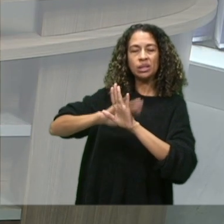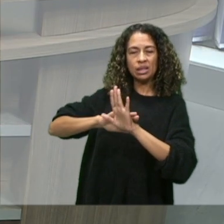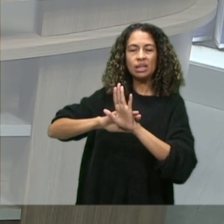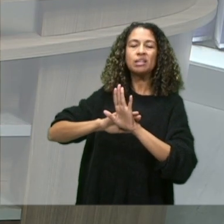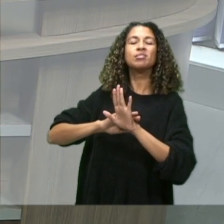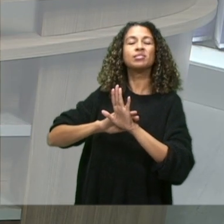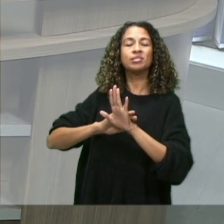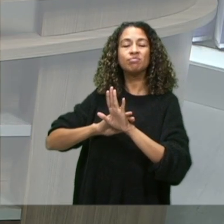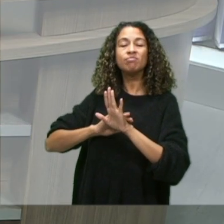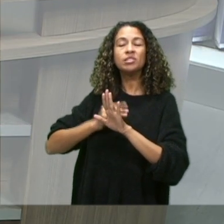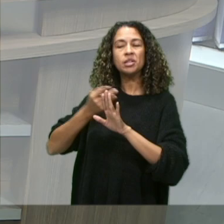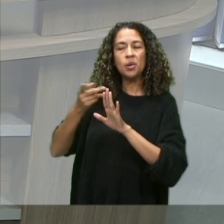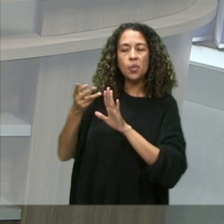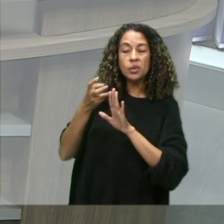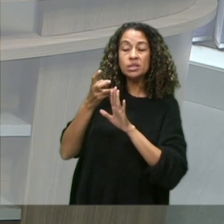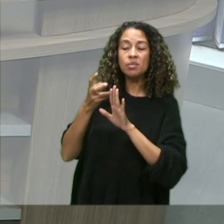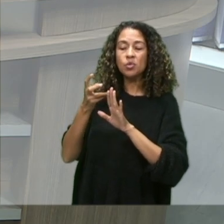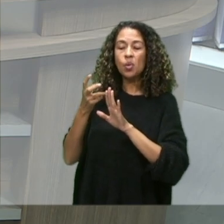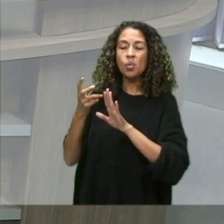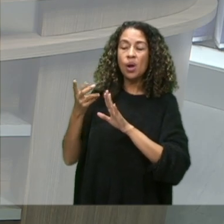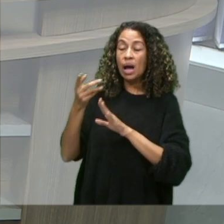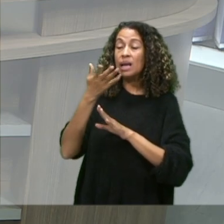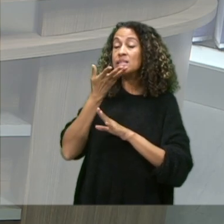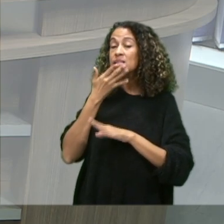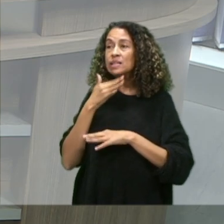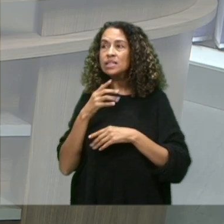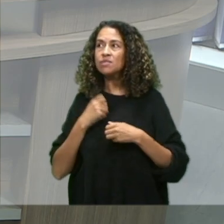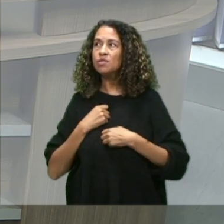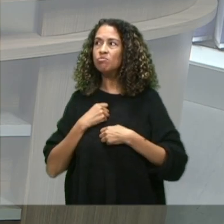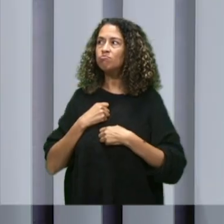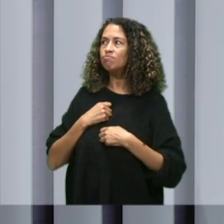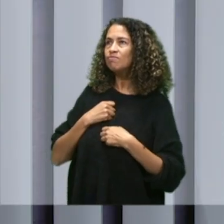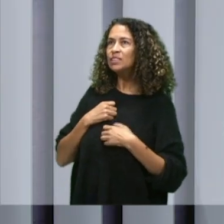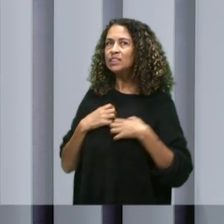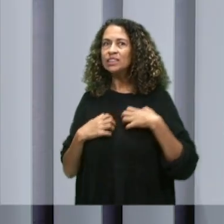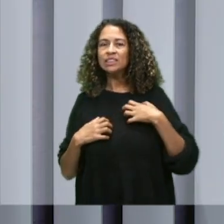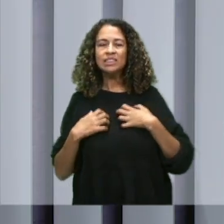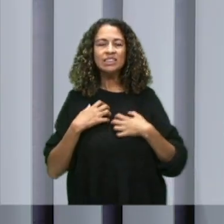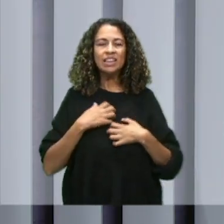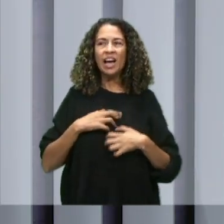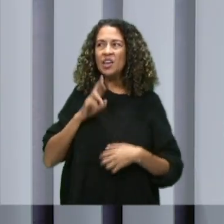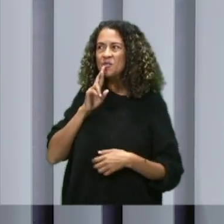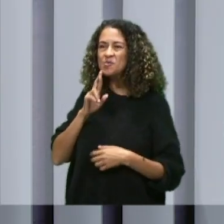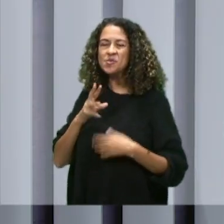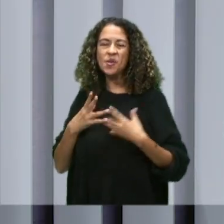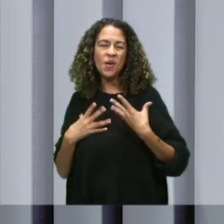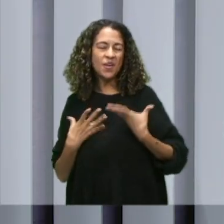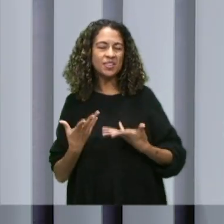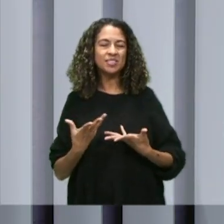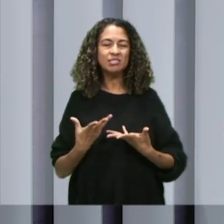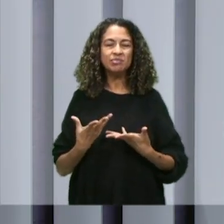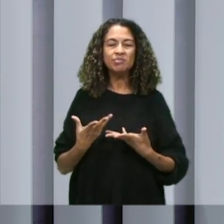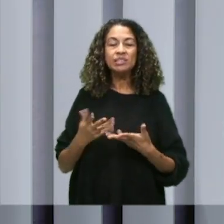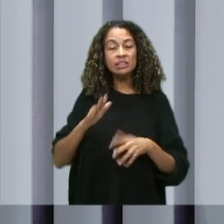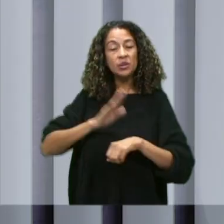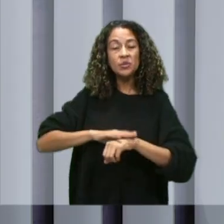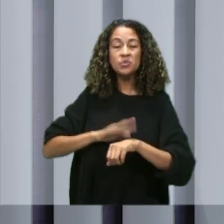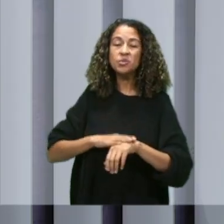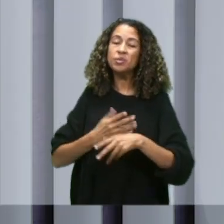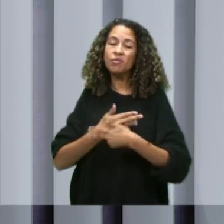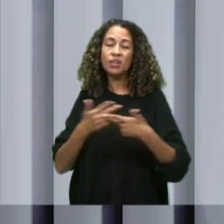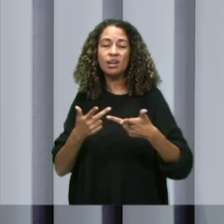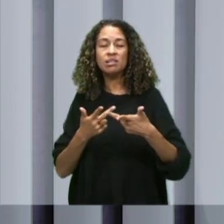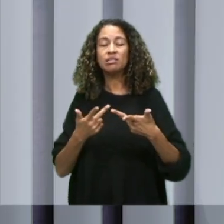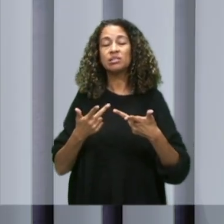isso vai mexendo com as crianças ao vivo. Então, eu fiquei muito tempo contando essa história e muitas coisas